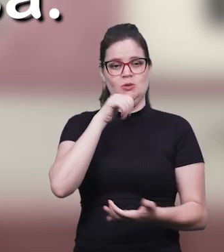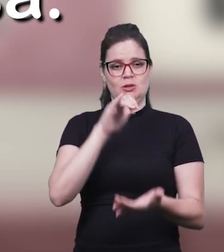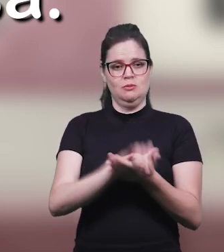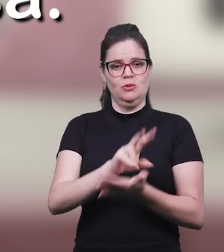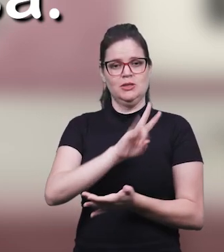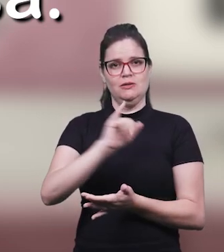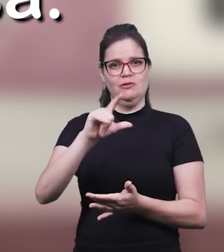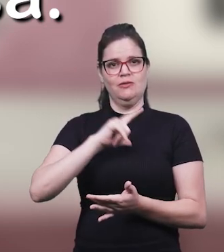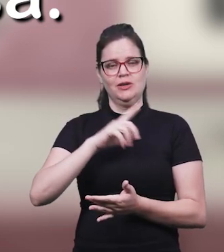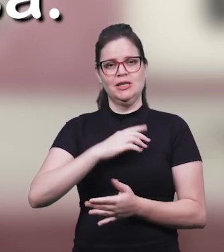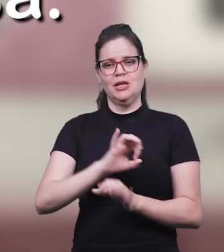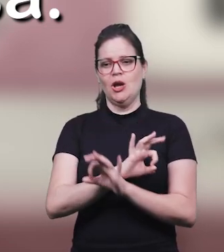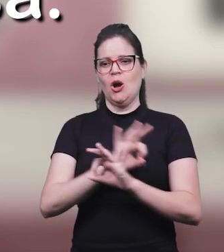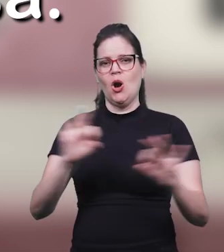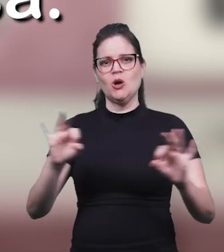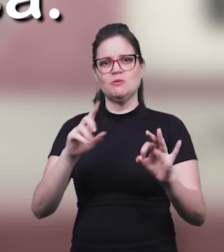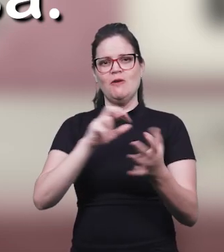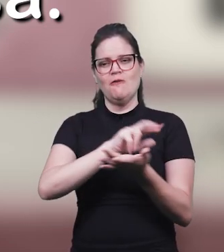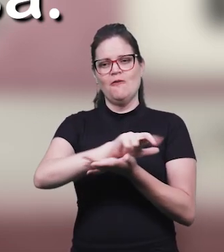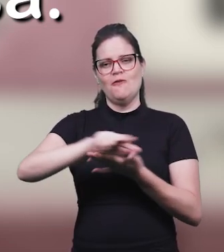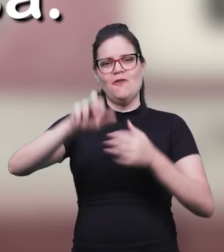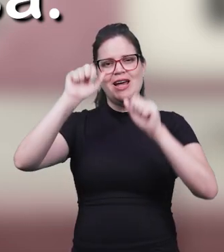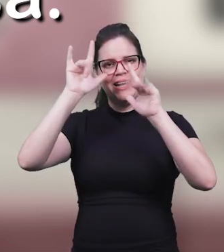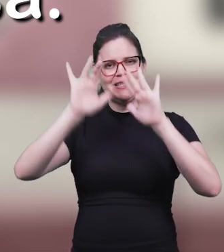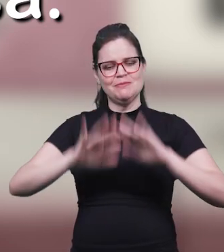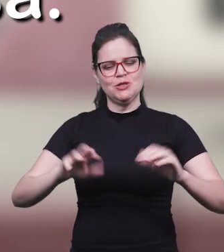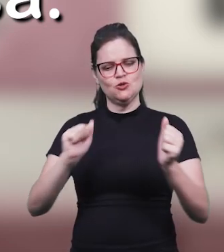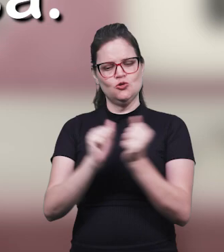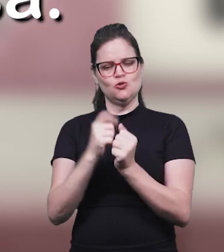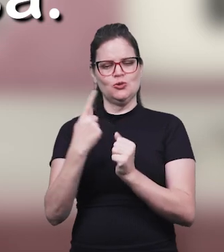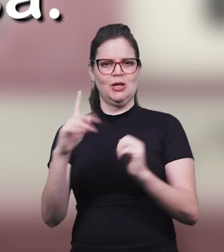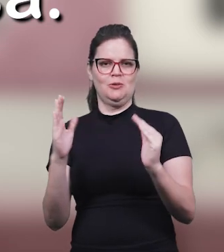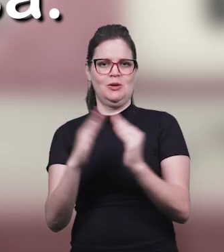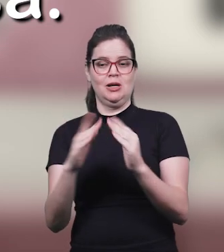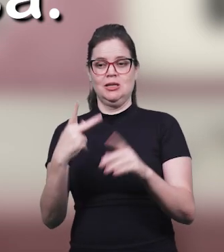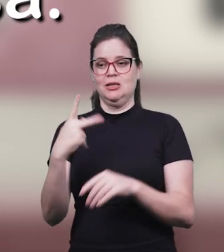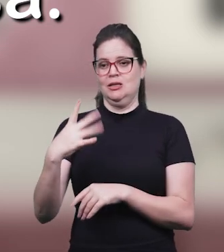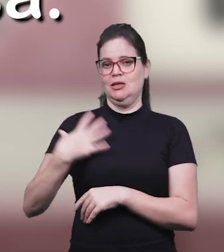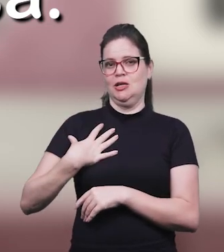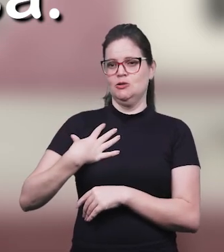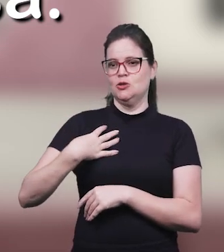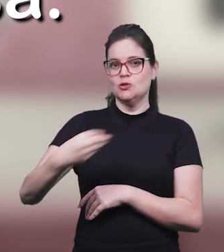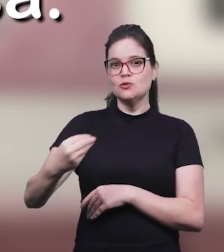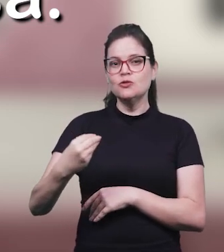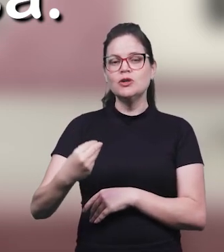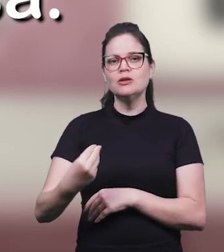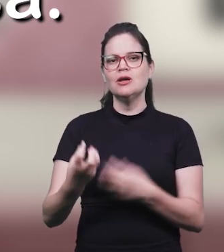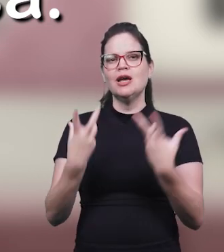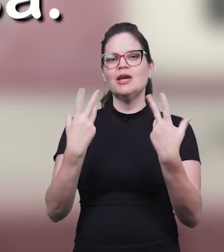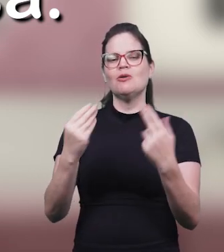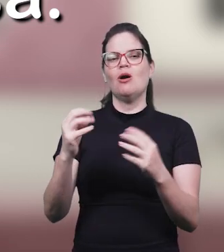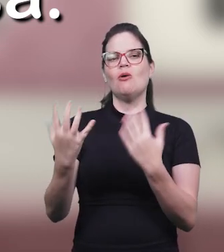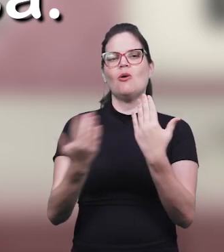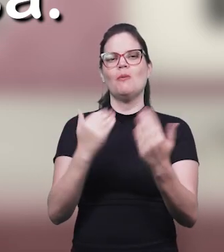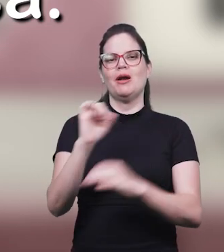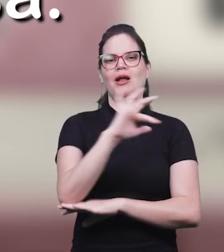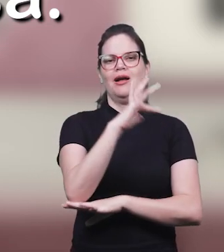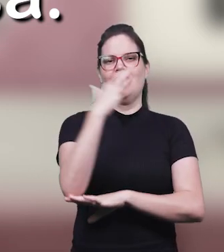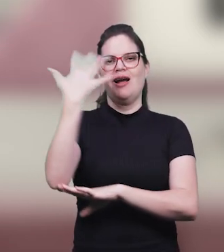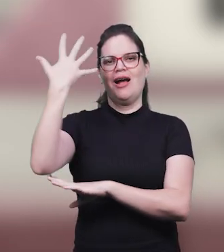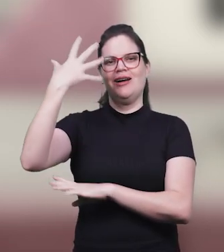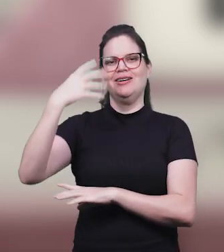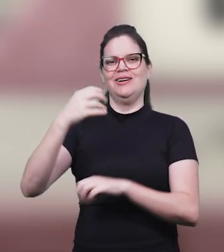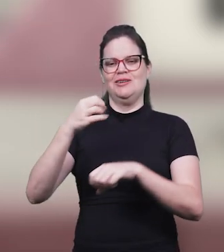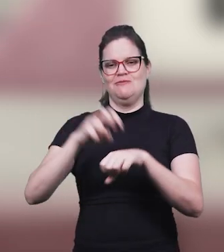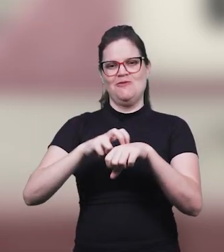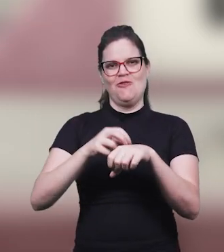frutífera ao lado da tua casa, os teus filhos como plantas de oliveira à roda da tua mesa.